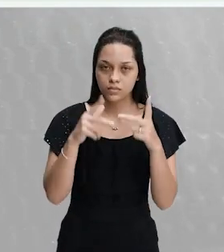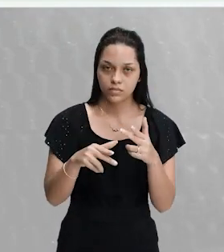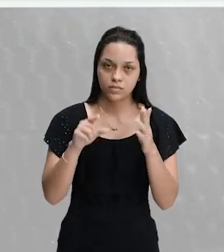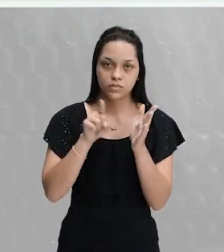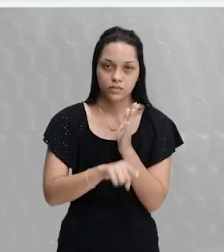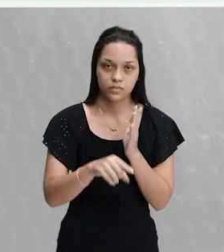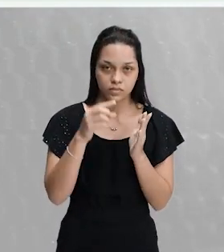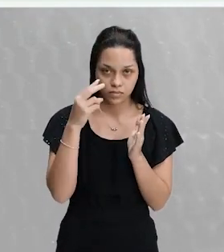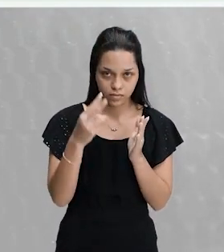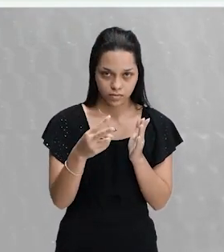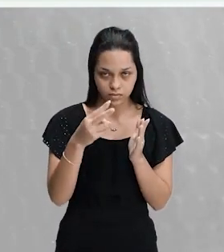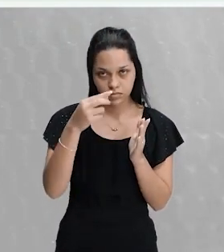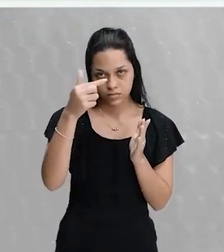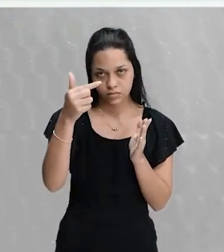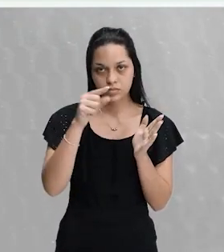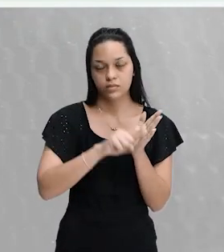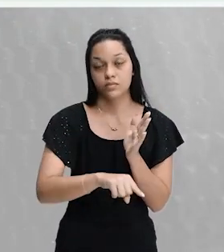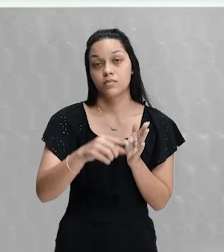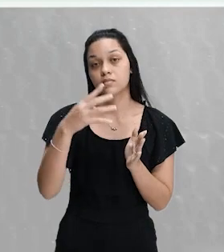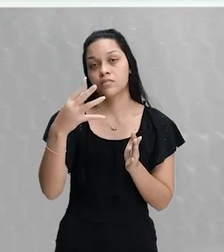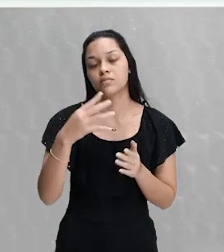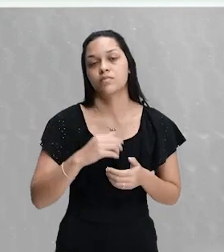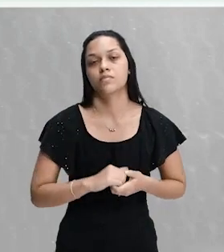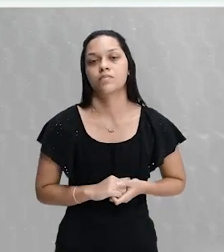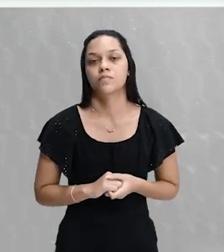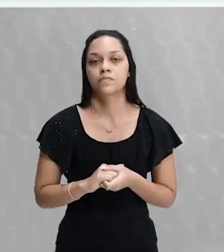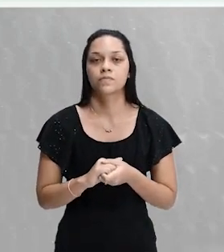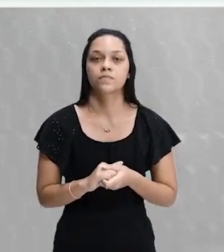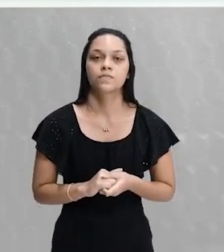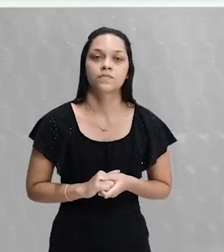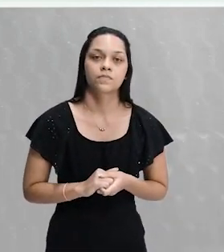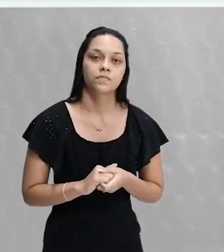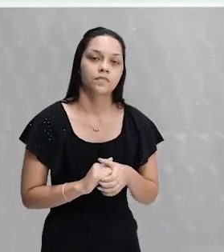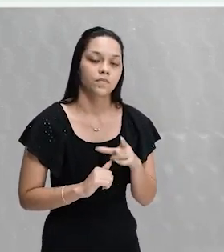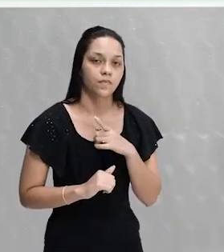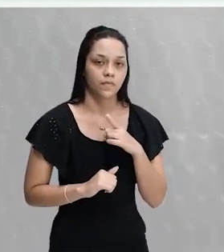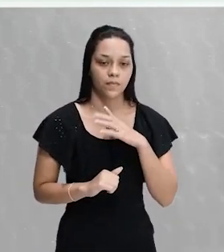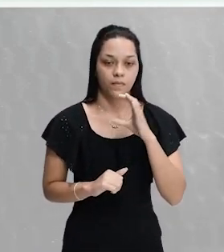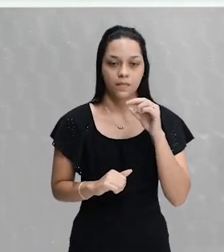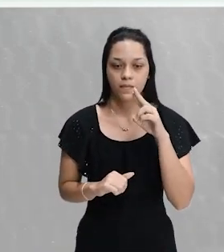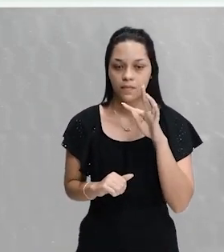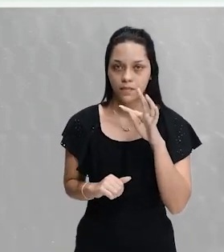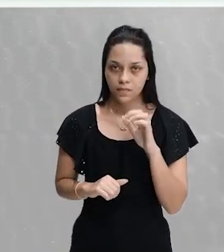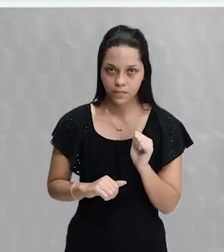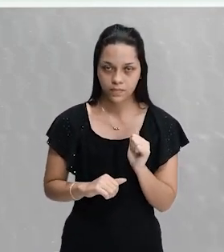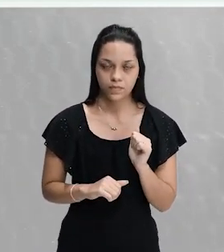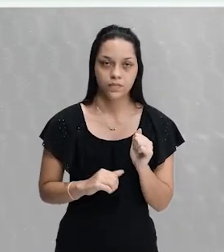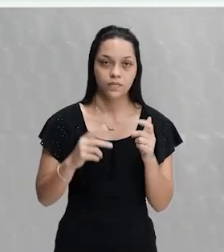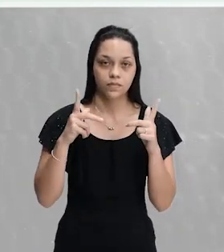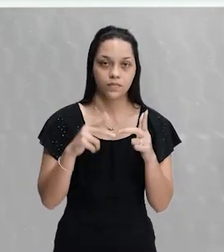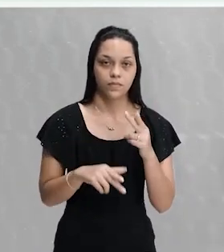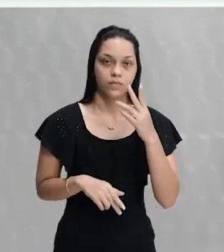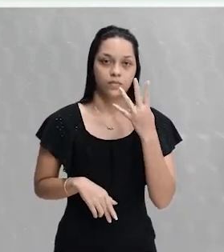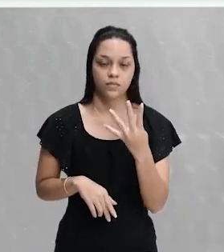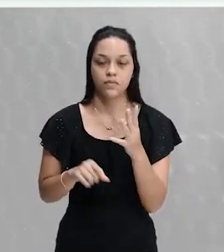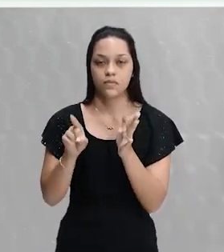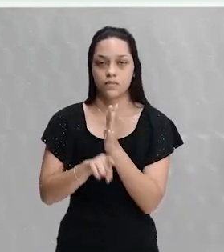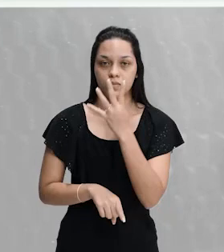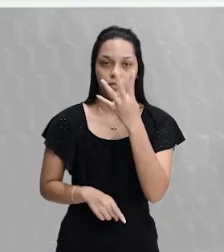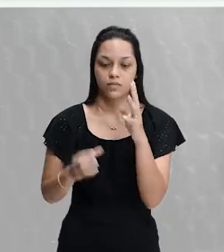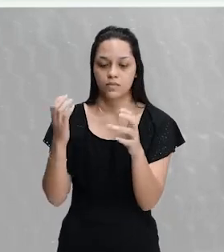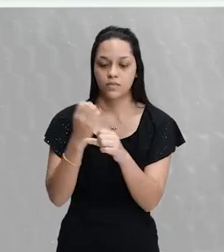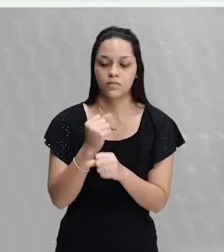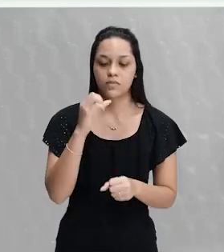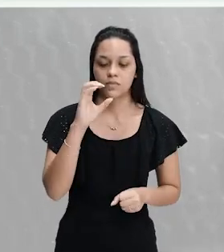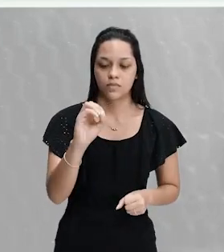ao quadrado menos 4. Fazendo essa conta aqui, menos 2 ao quadrado dá 4, 4 menos 4 dá